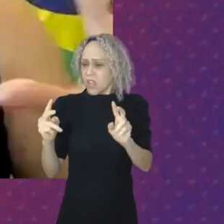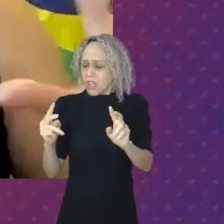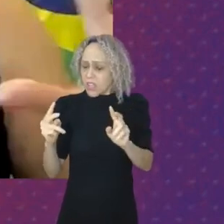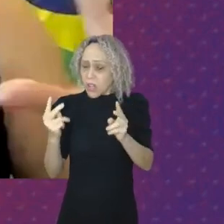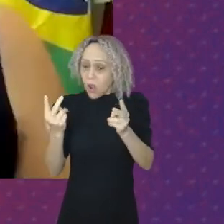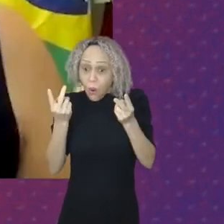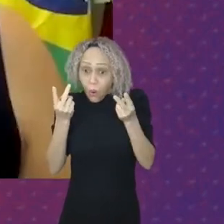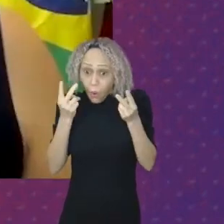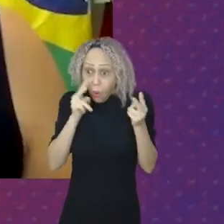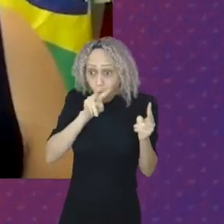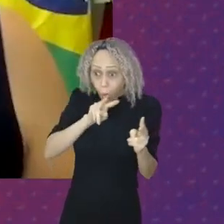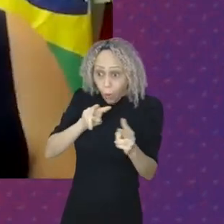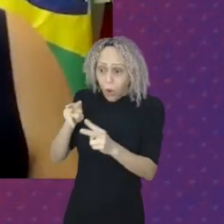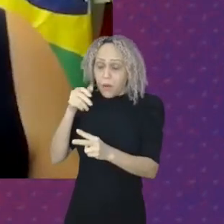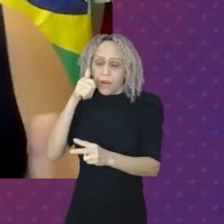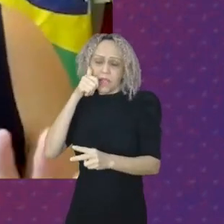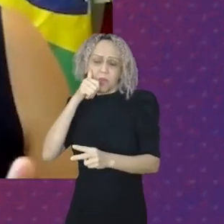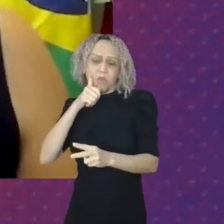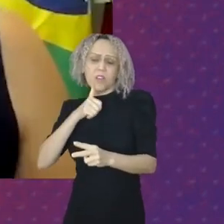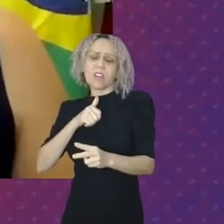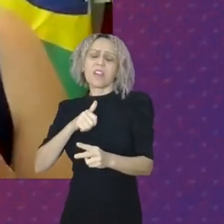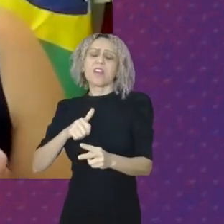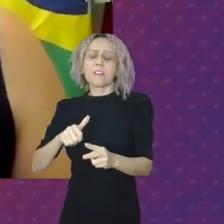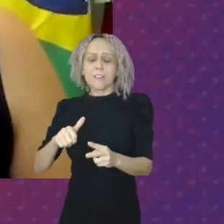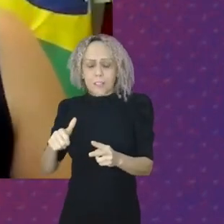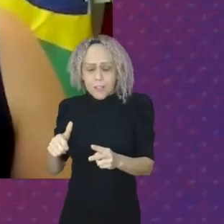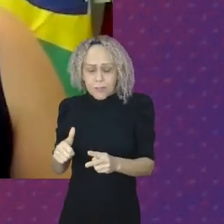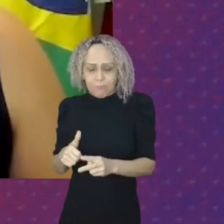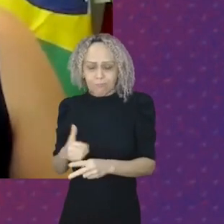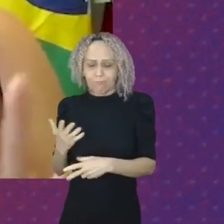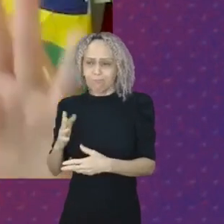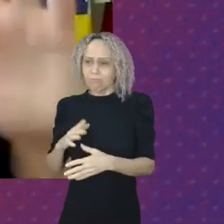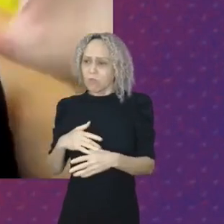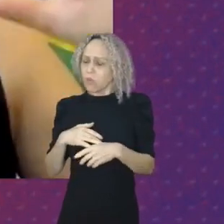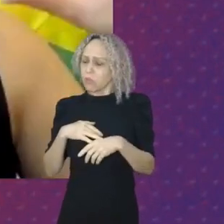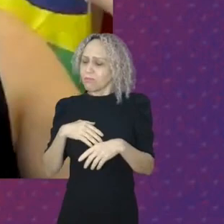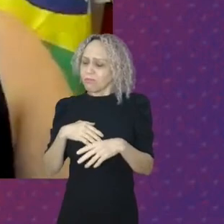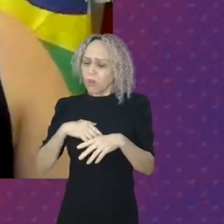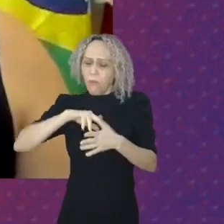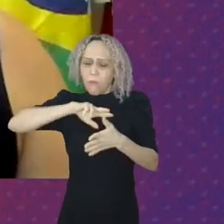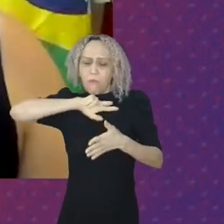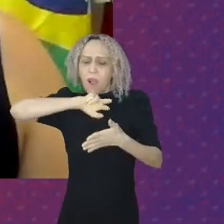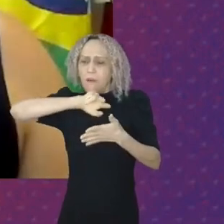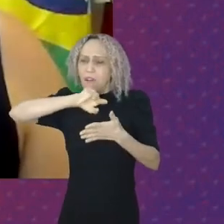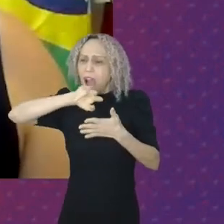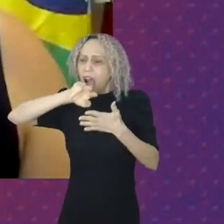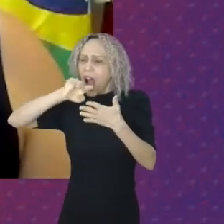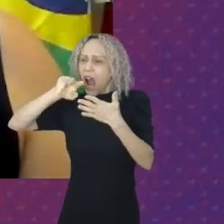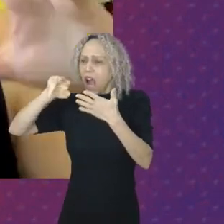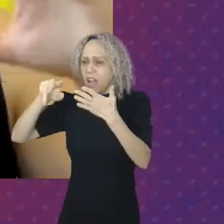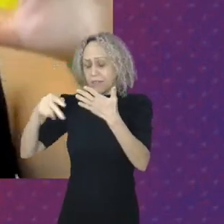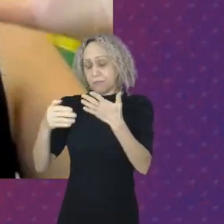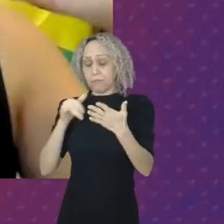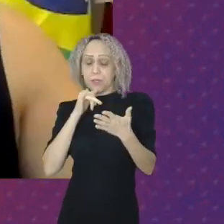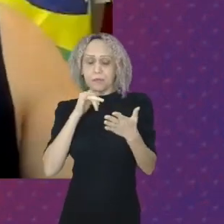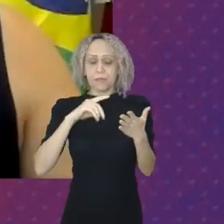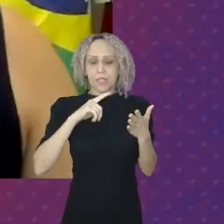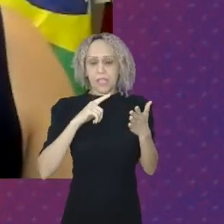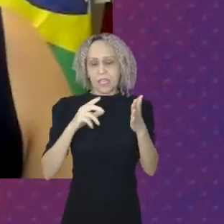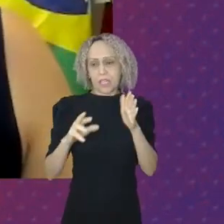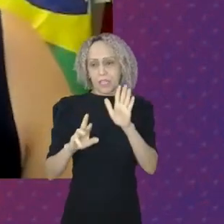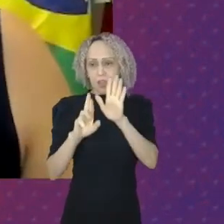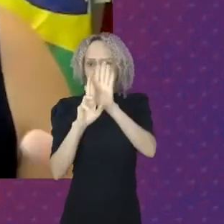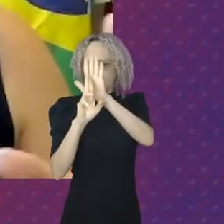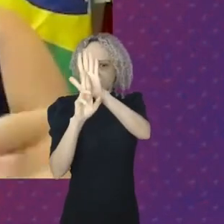representantes no seu sentido mais amplo, né? Porque parece que, assim, existem os representantes da cidade, ou os representantes